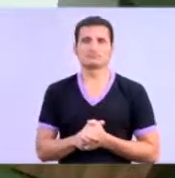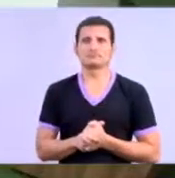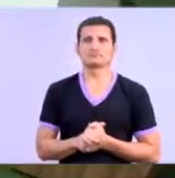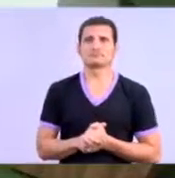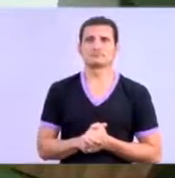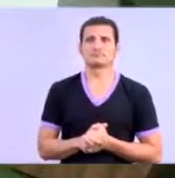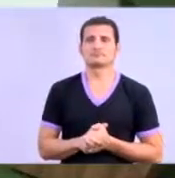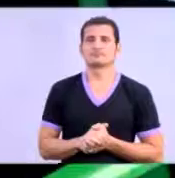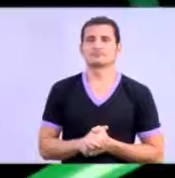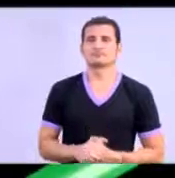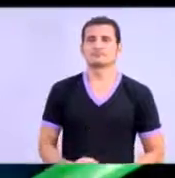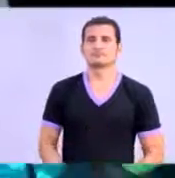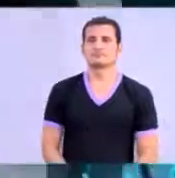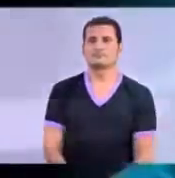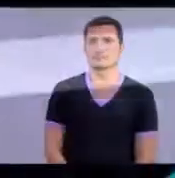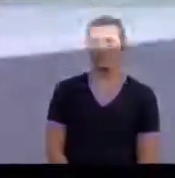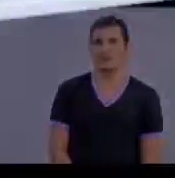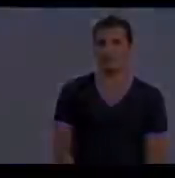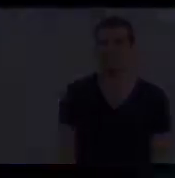mais.